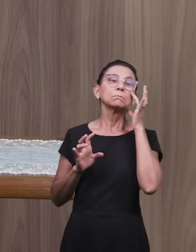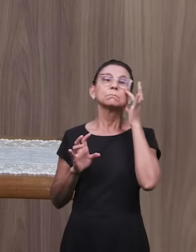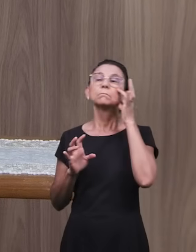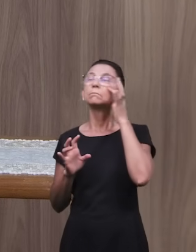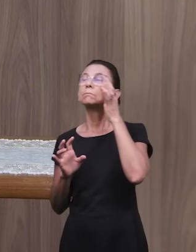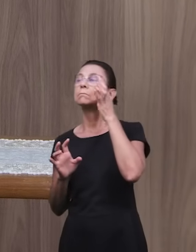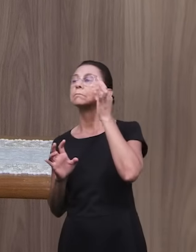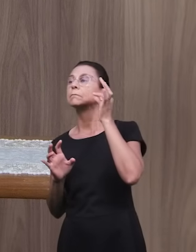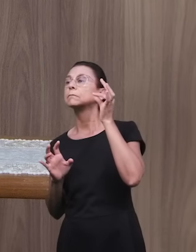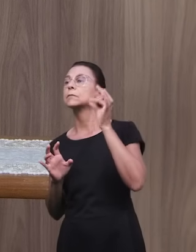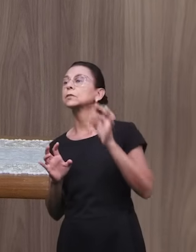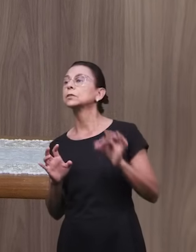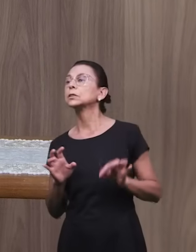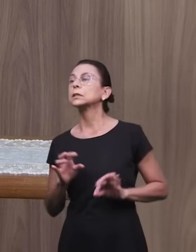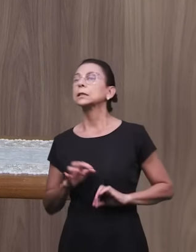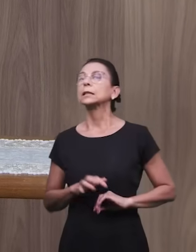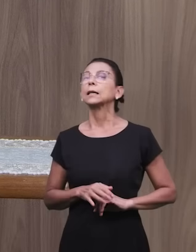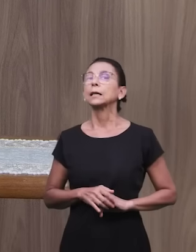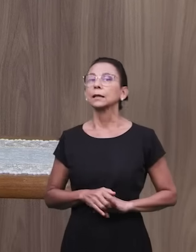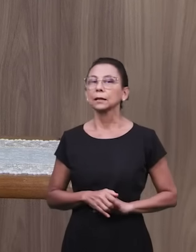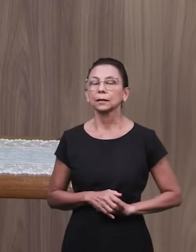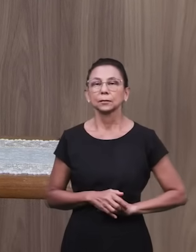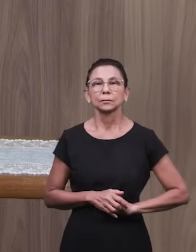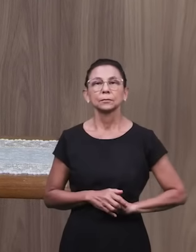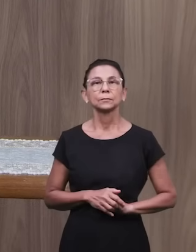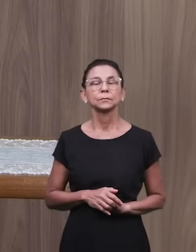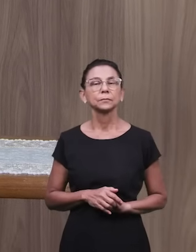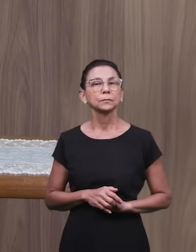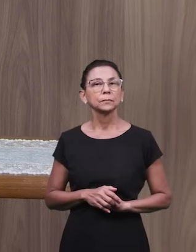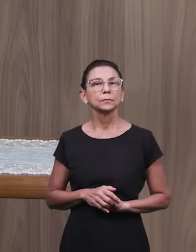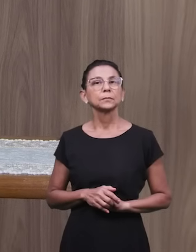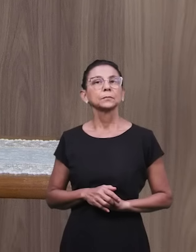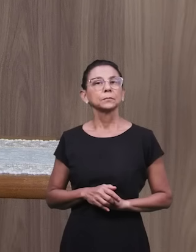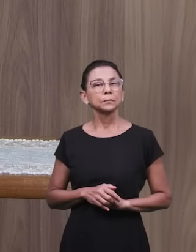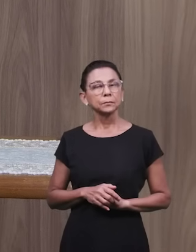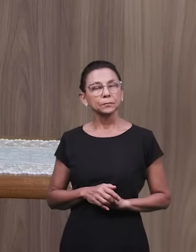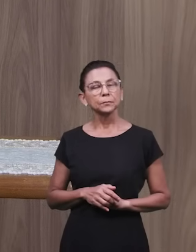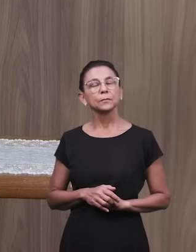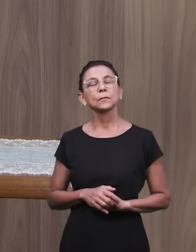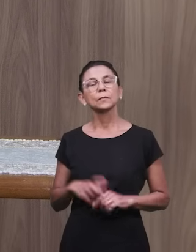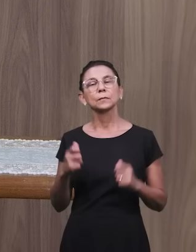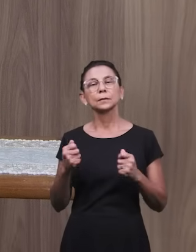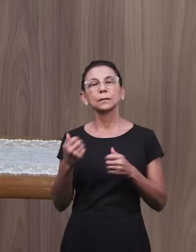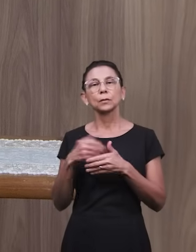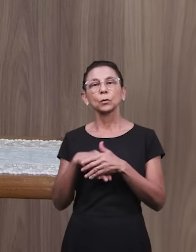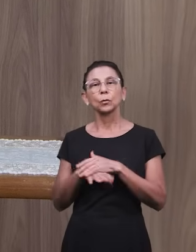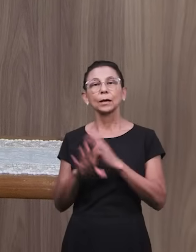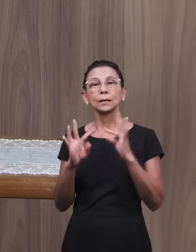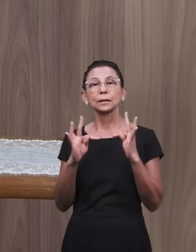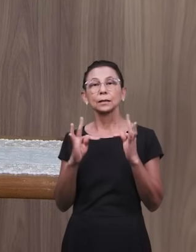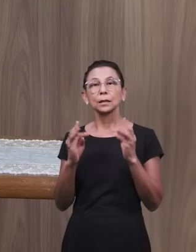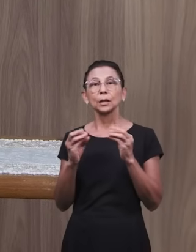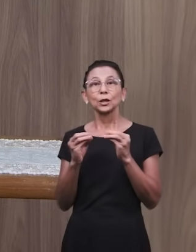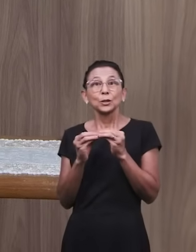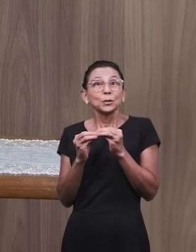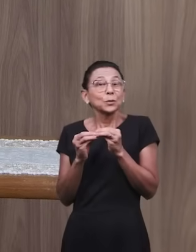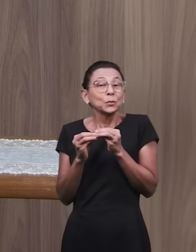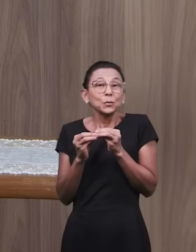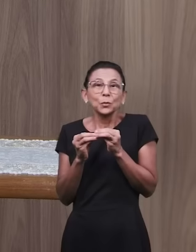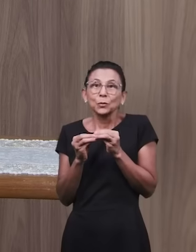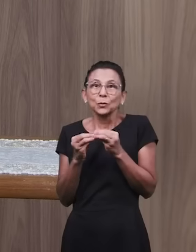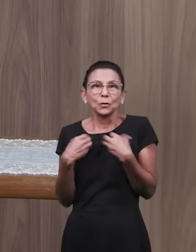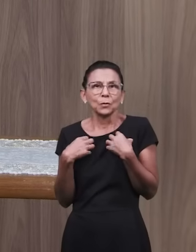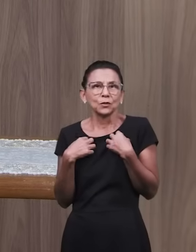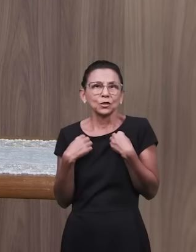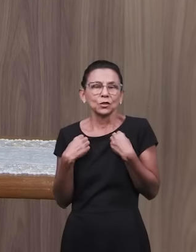ela precisava de guardar todos os recursos que ela havia recebido do pai do noivo para o dia